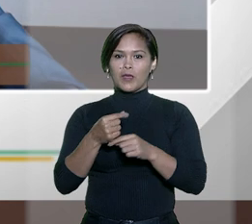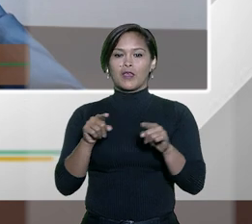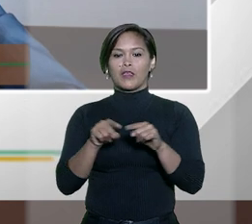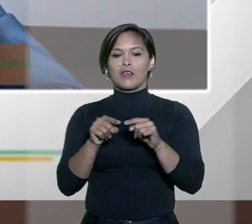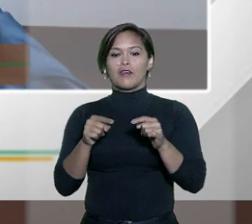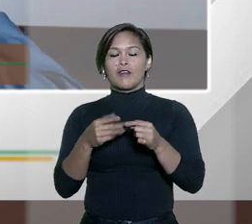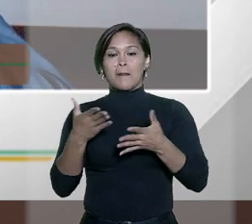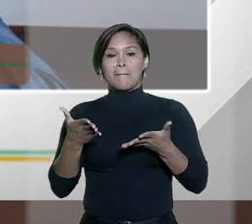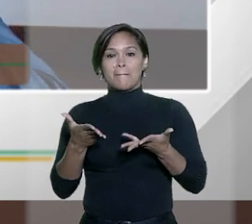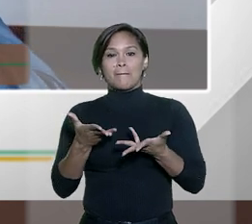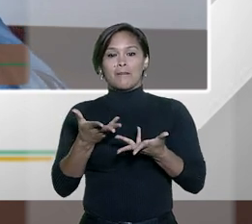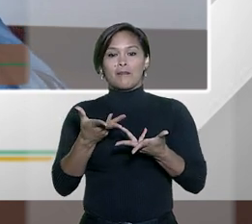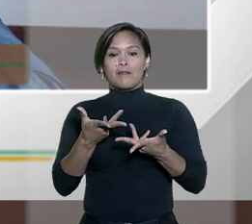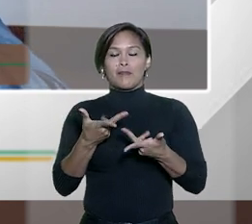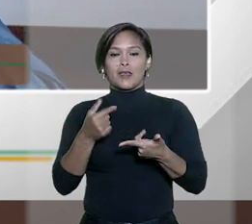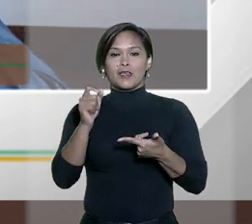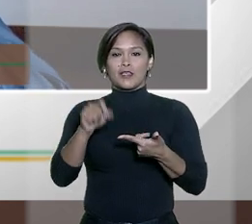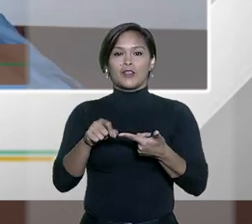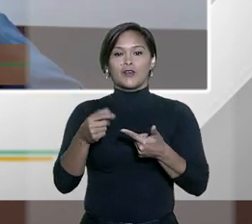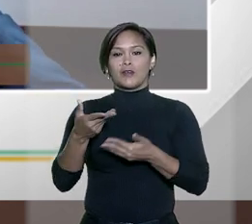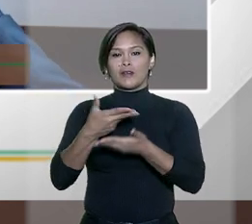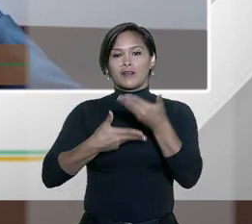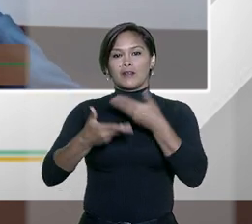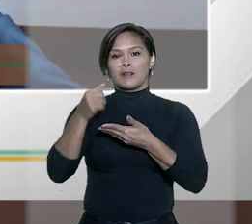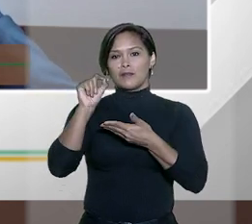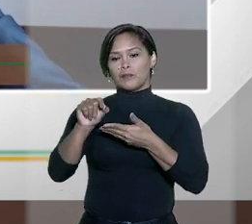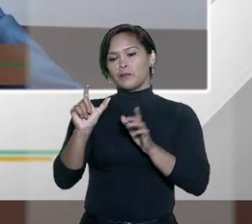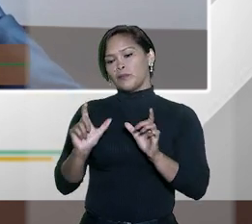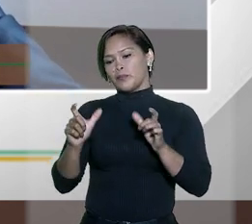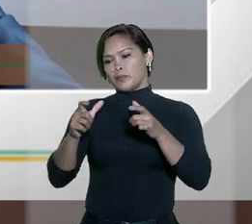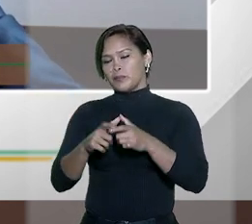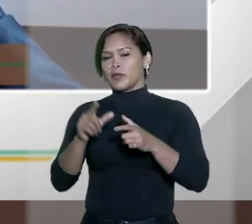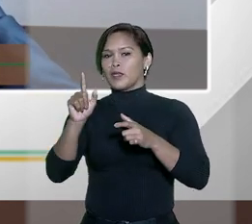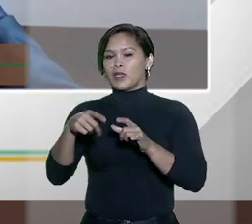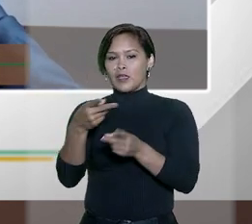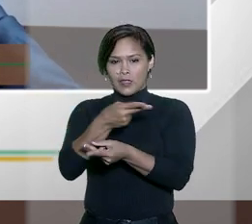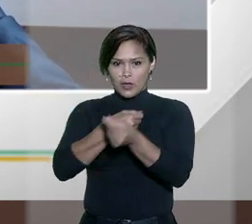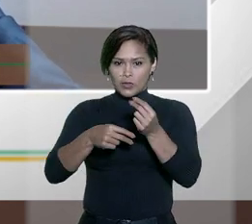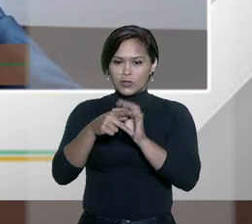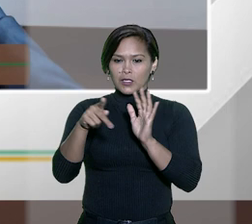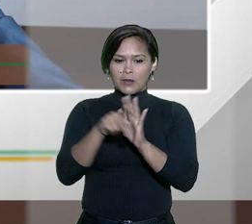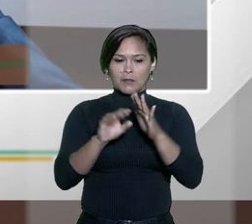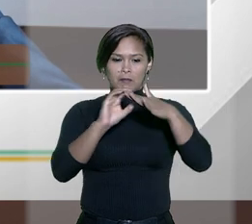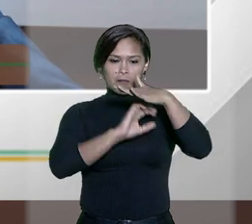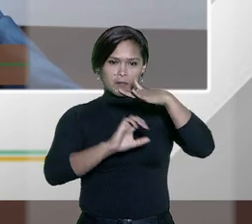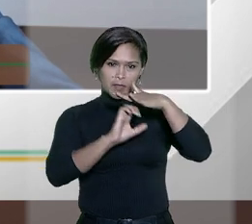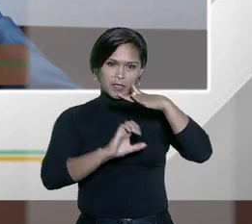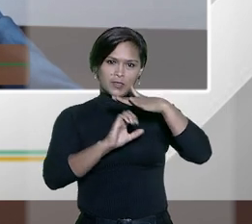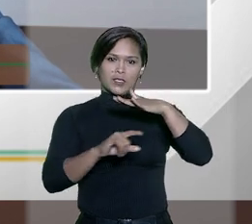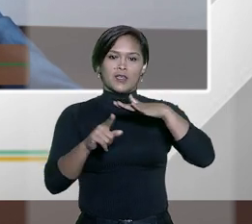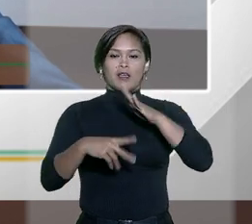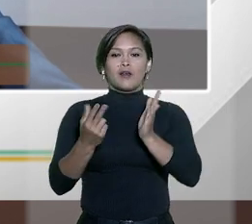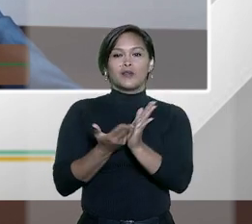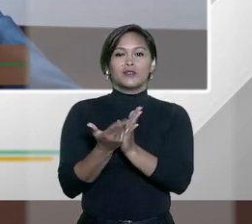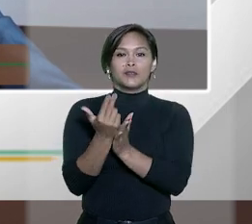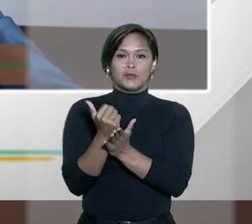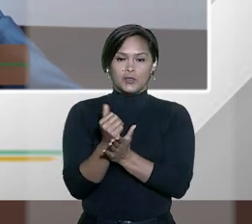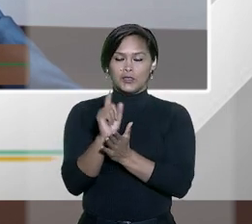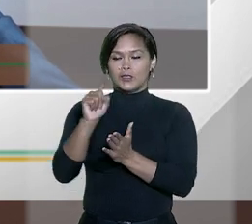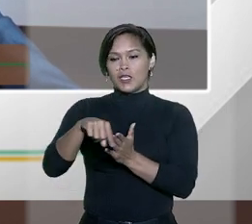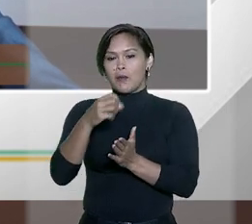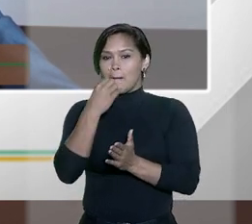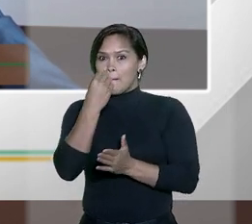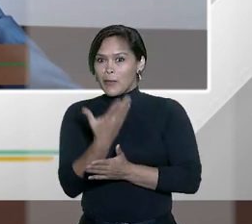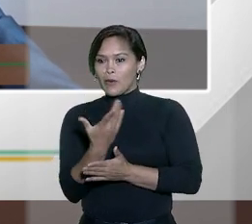vai ativar bastante a participação nesse campo aí, que é um campo negocial, empresarial, tributário, enfim, um